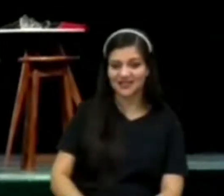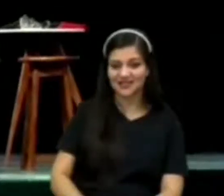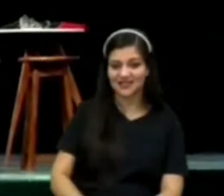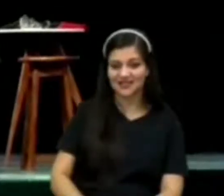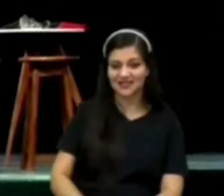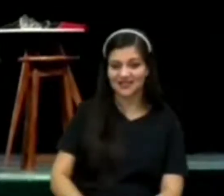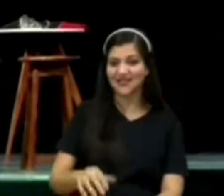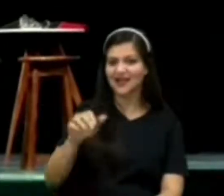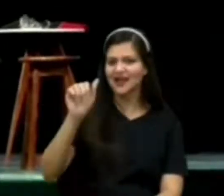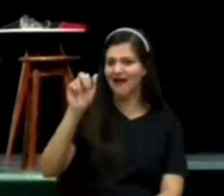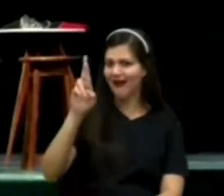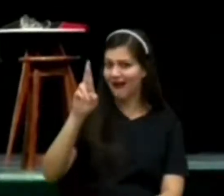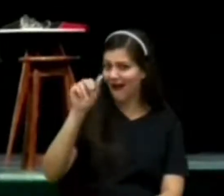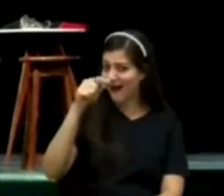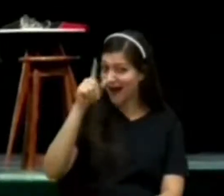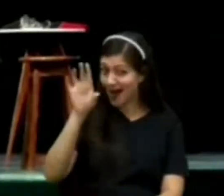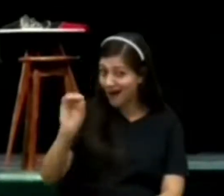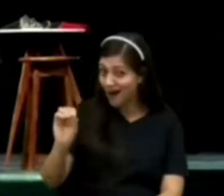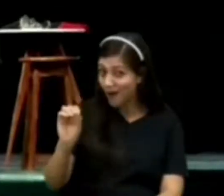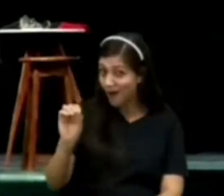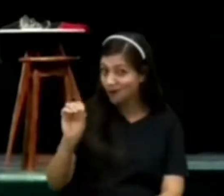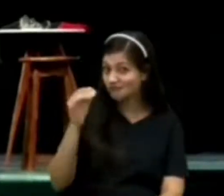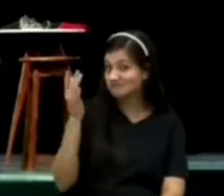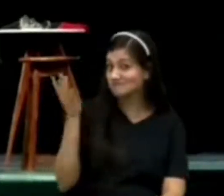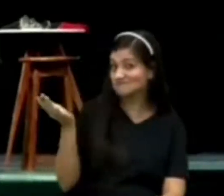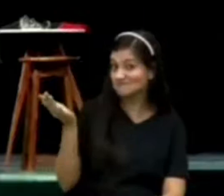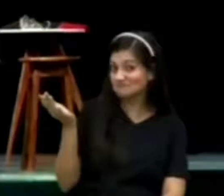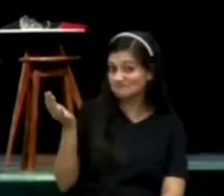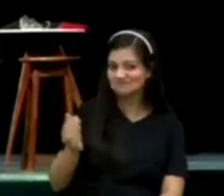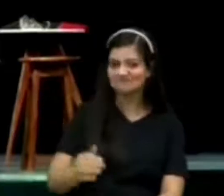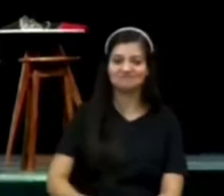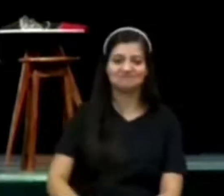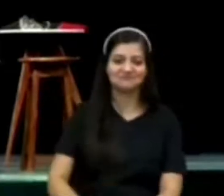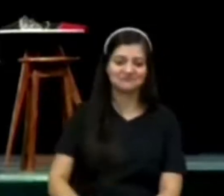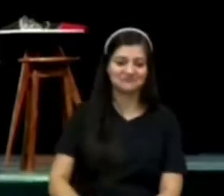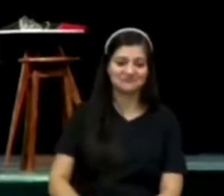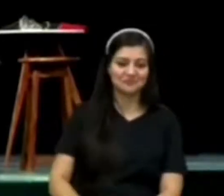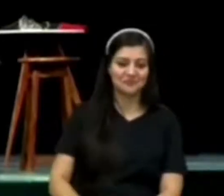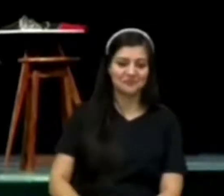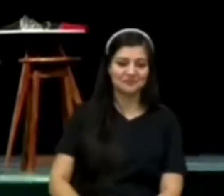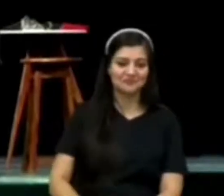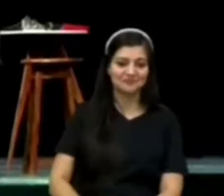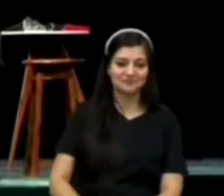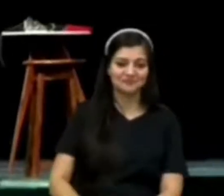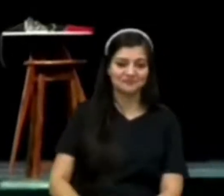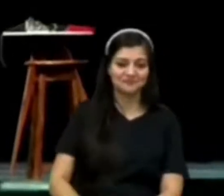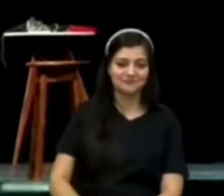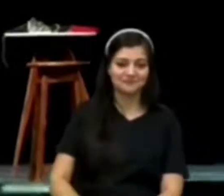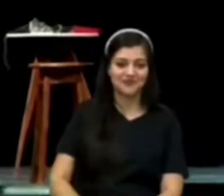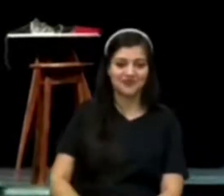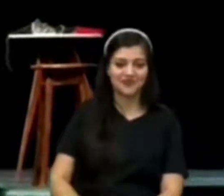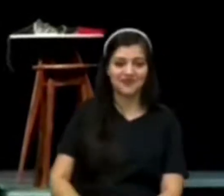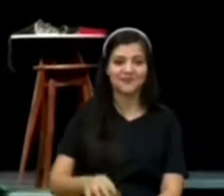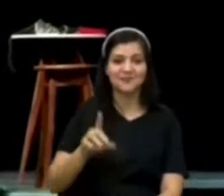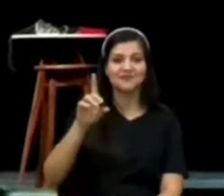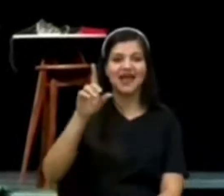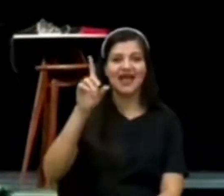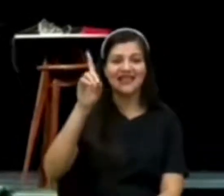Arão, será? Arão? Davi!